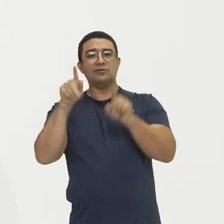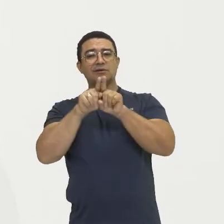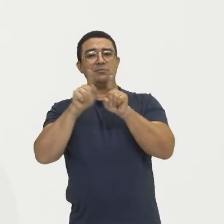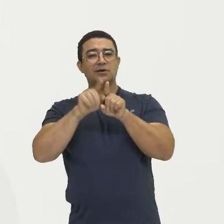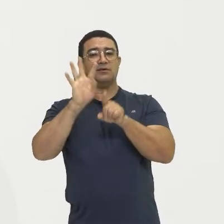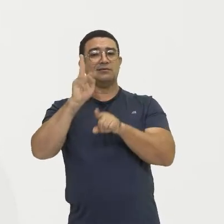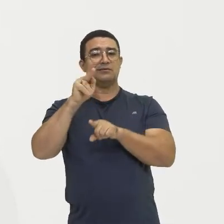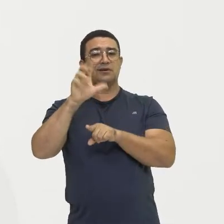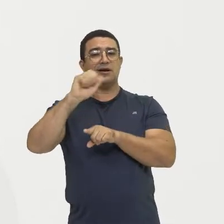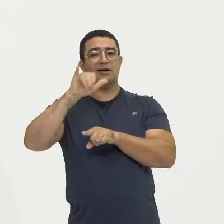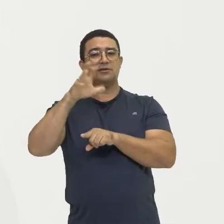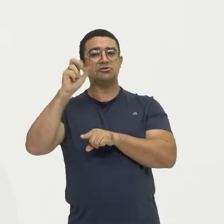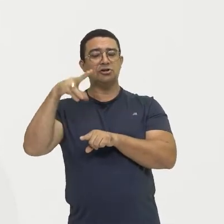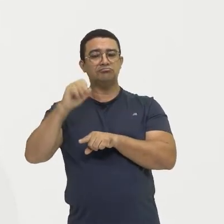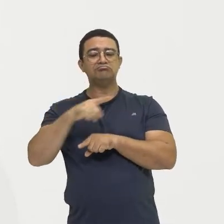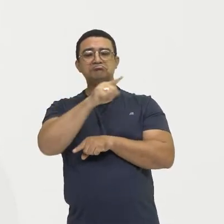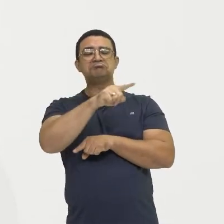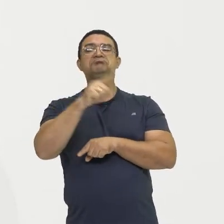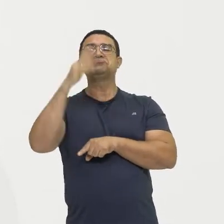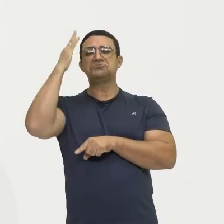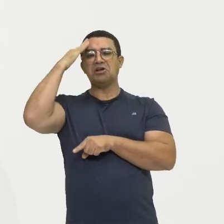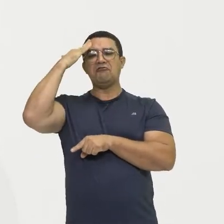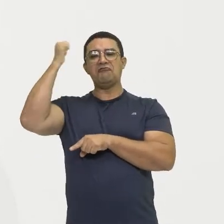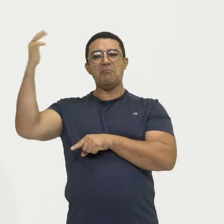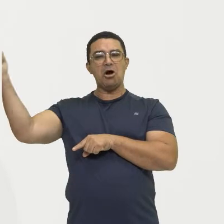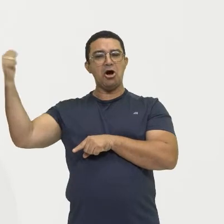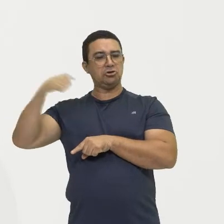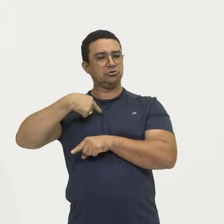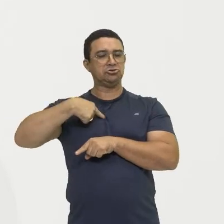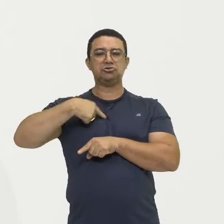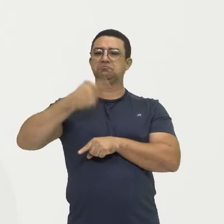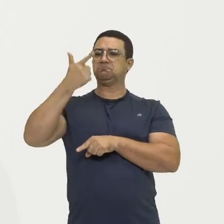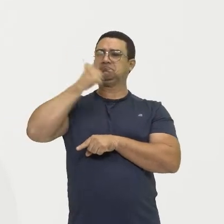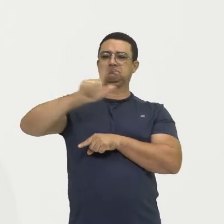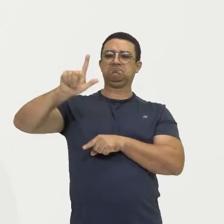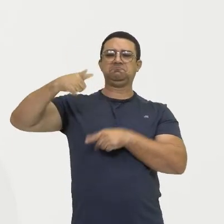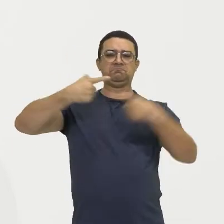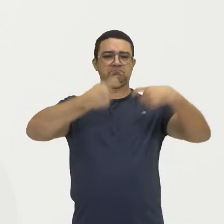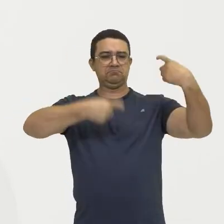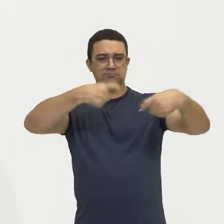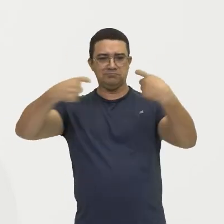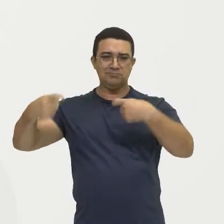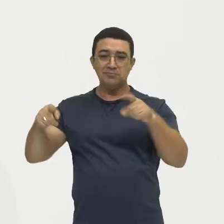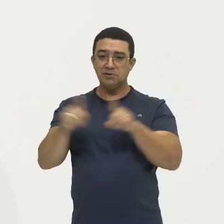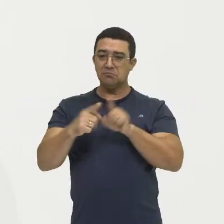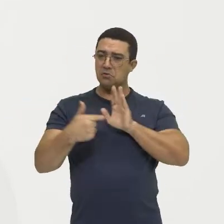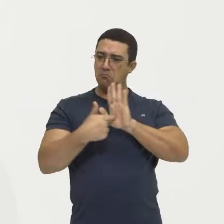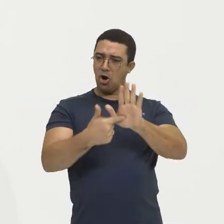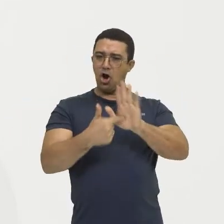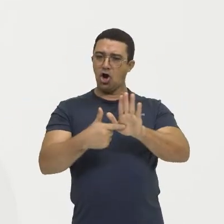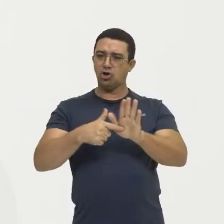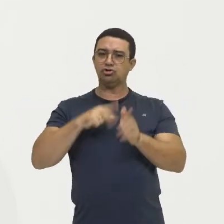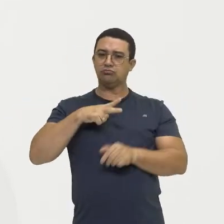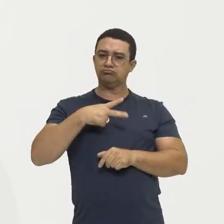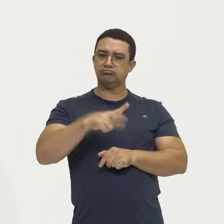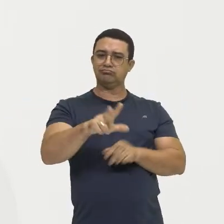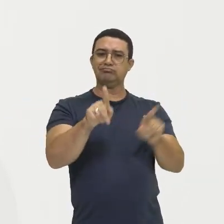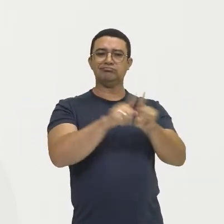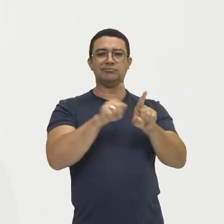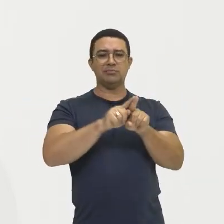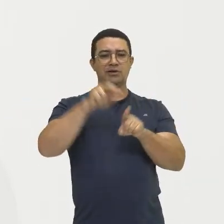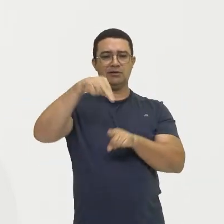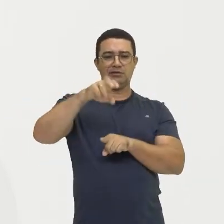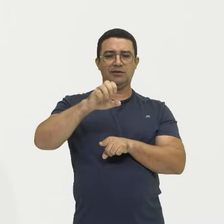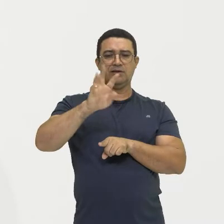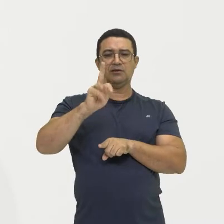a fama das vitórias que tiveram, que eu canto o peito ilustre lusitano a quem Netuno e